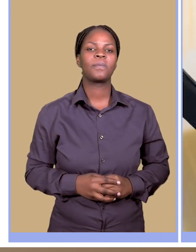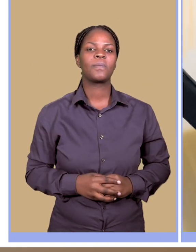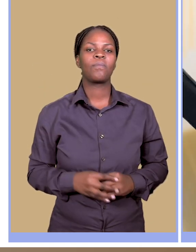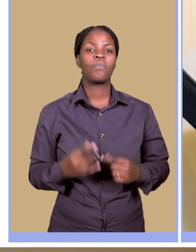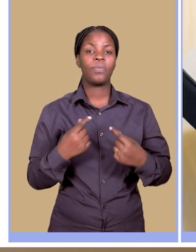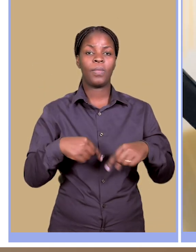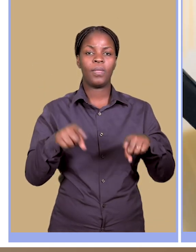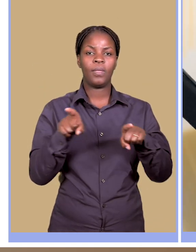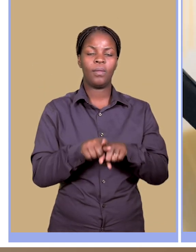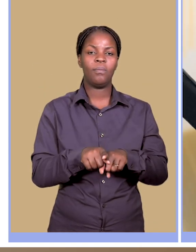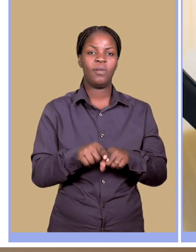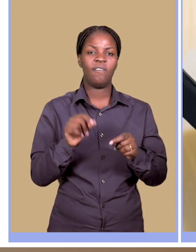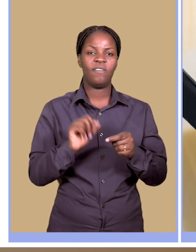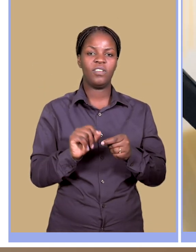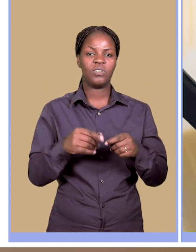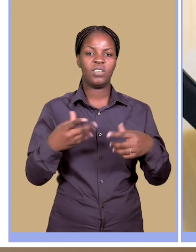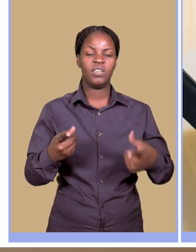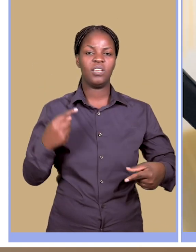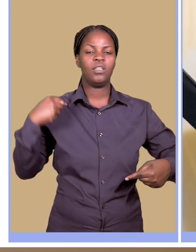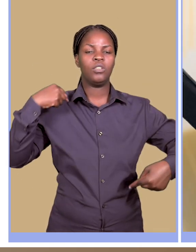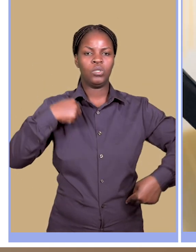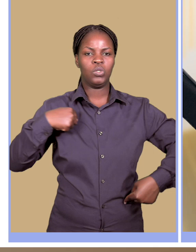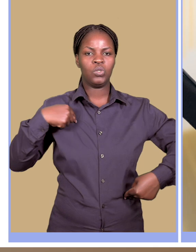de forma desigual